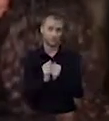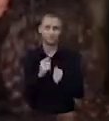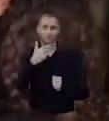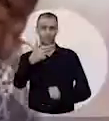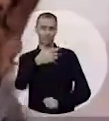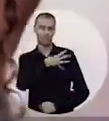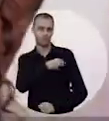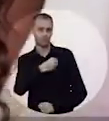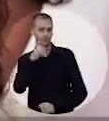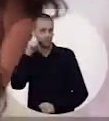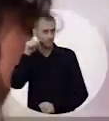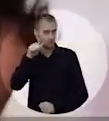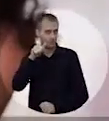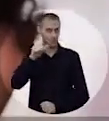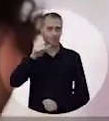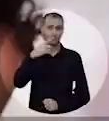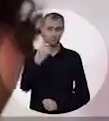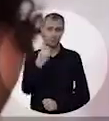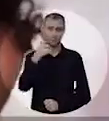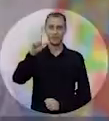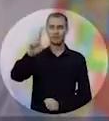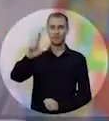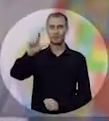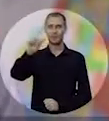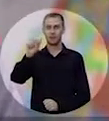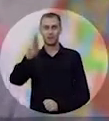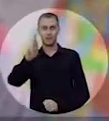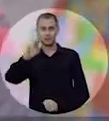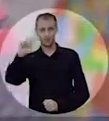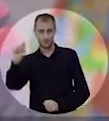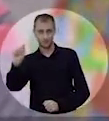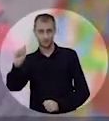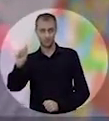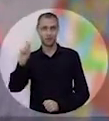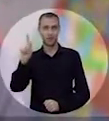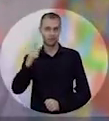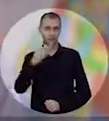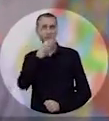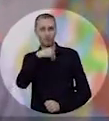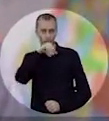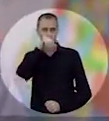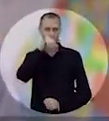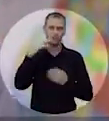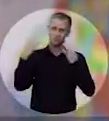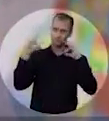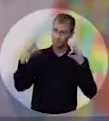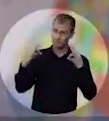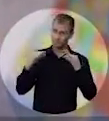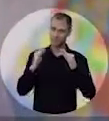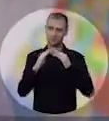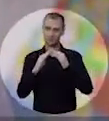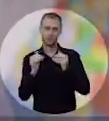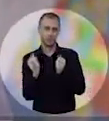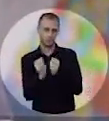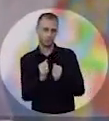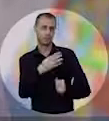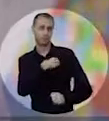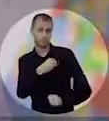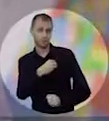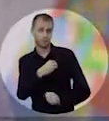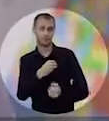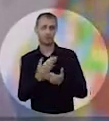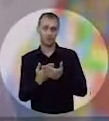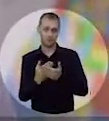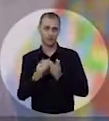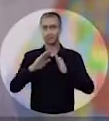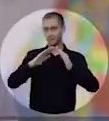filhas. Uma delas é a Laura. Eu sou um pai solteiro, só moro eu e minhas filhas. E como elas estudam